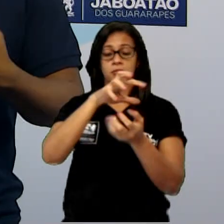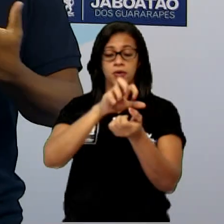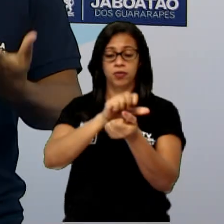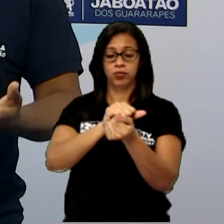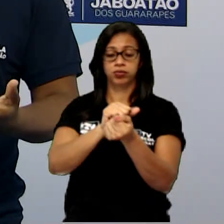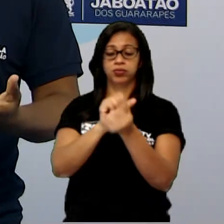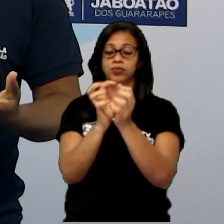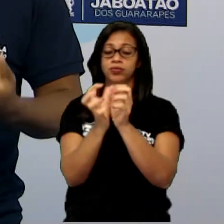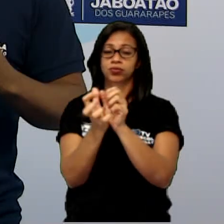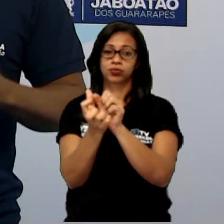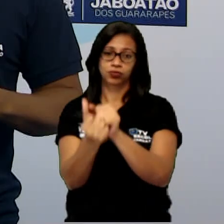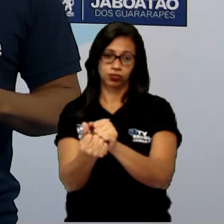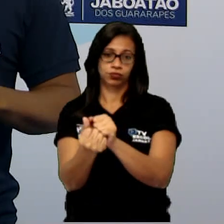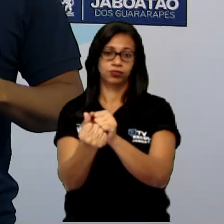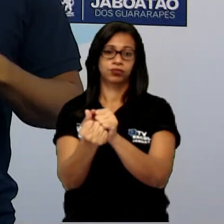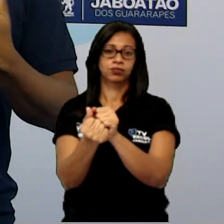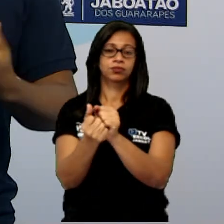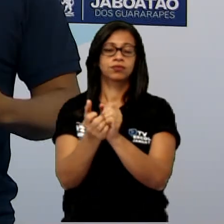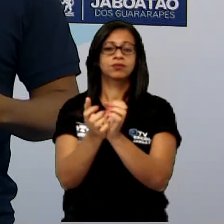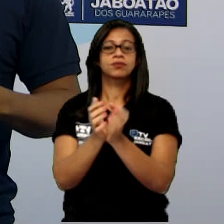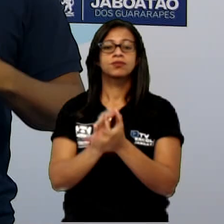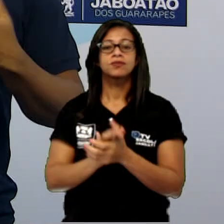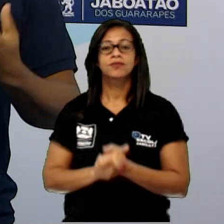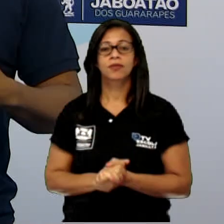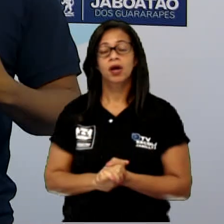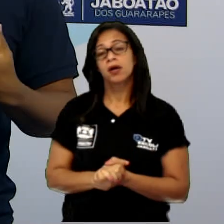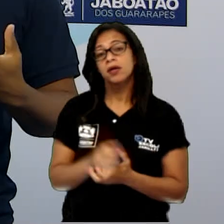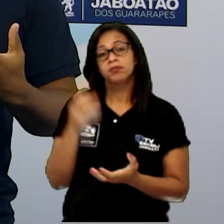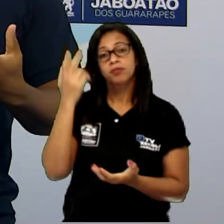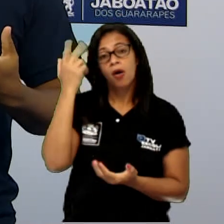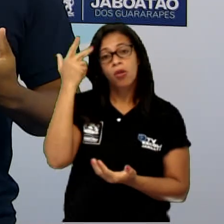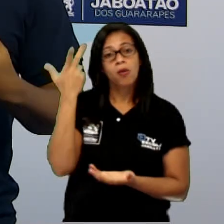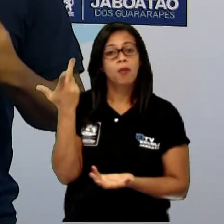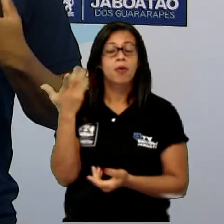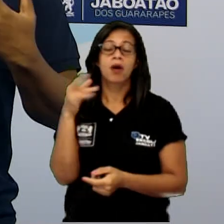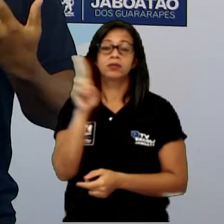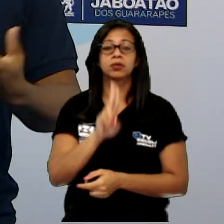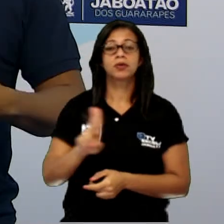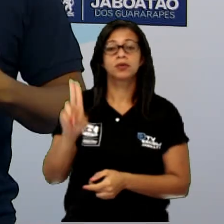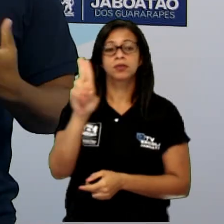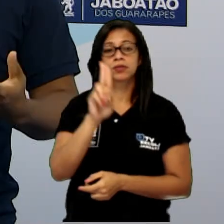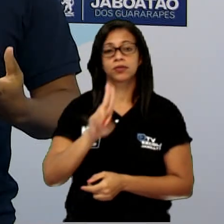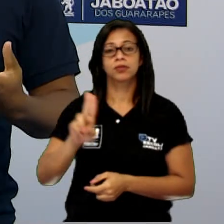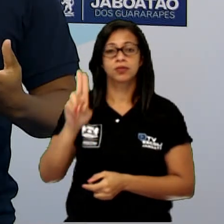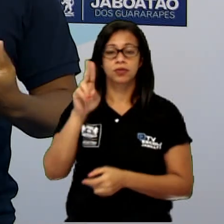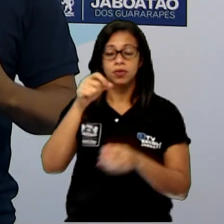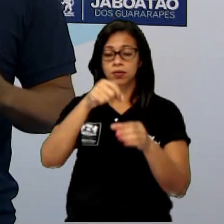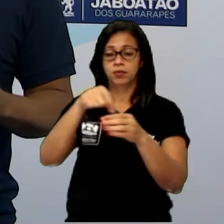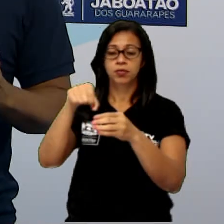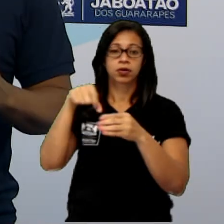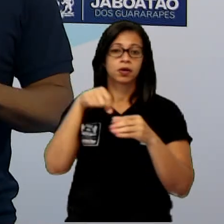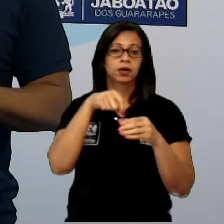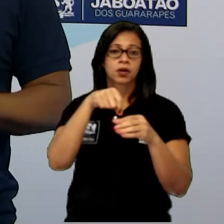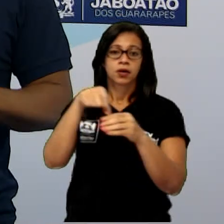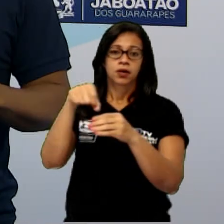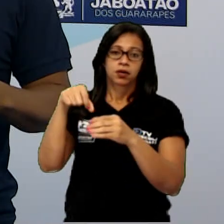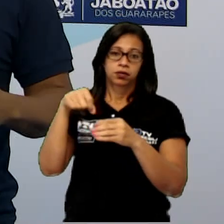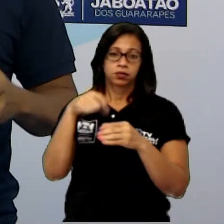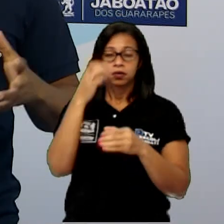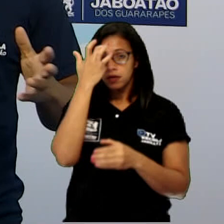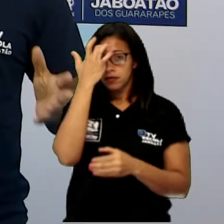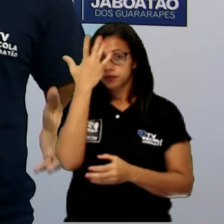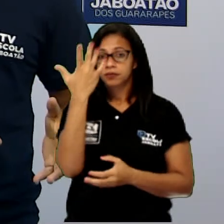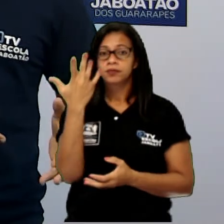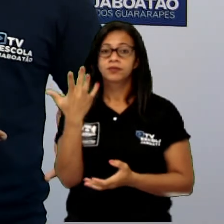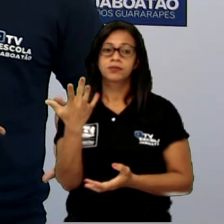mais propício à prática, ao cultivo de plantações. Ele facilita mais o